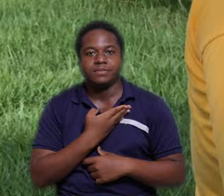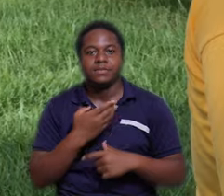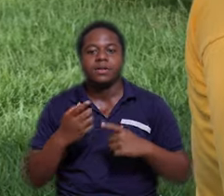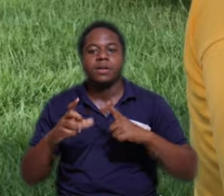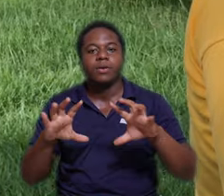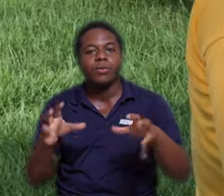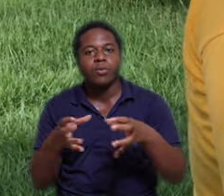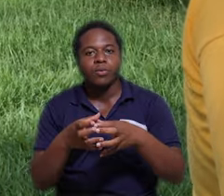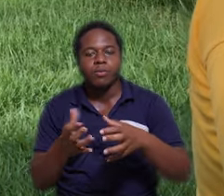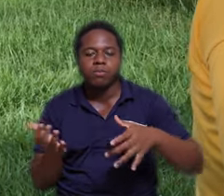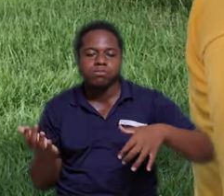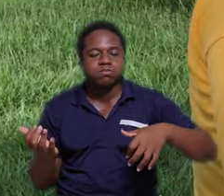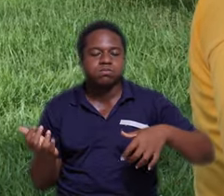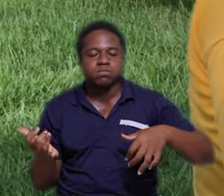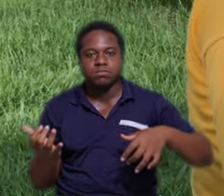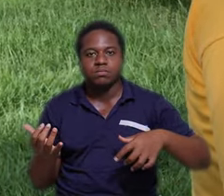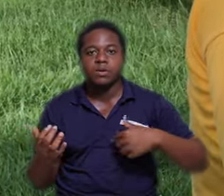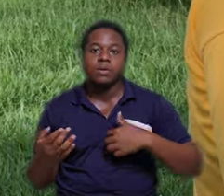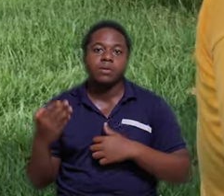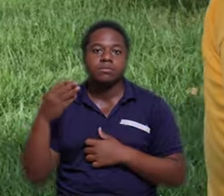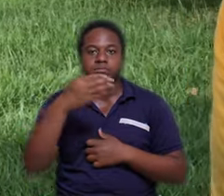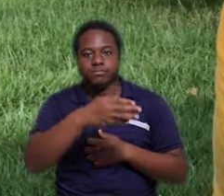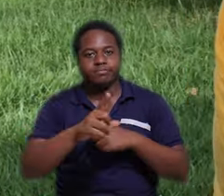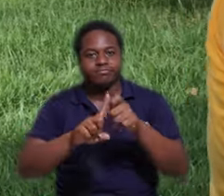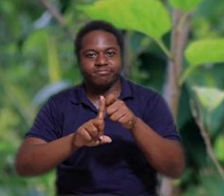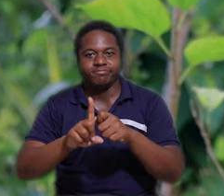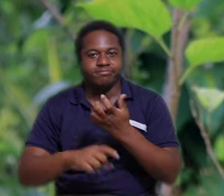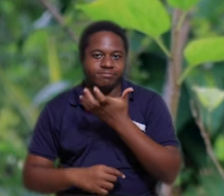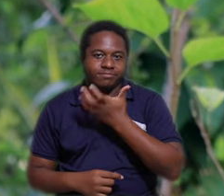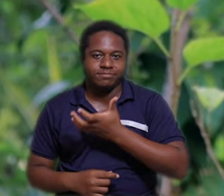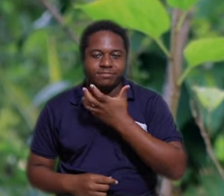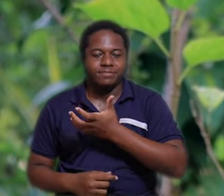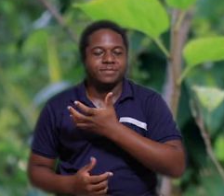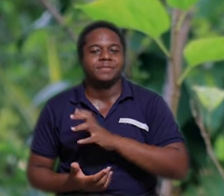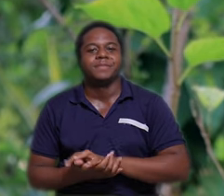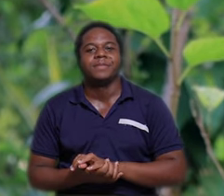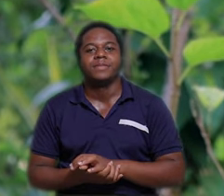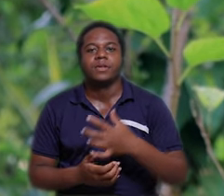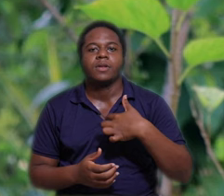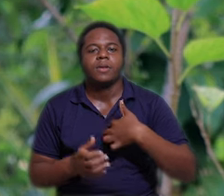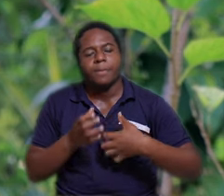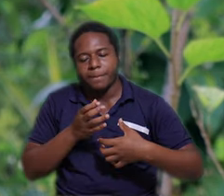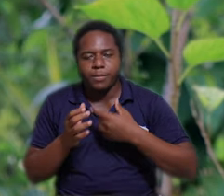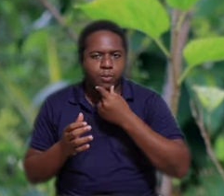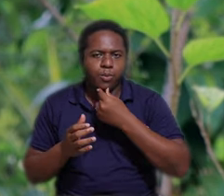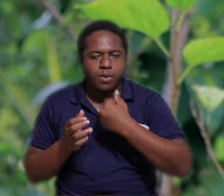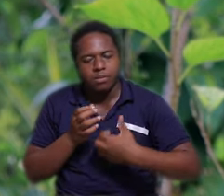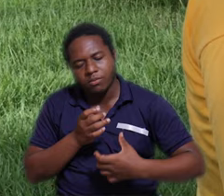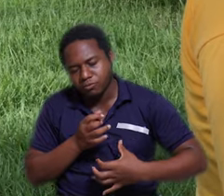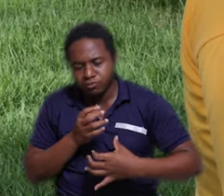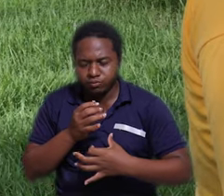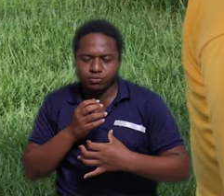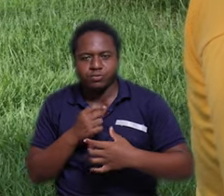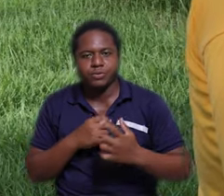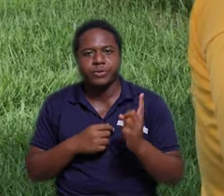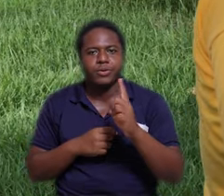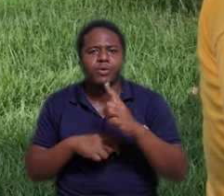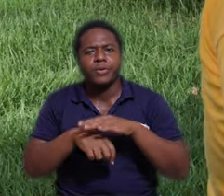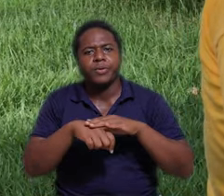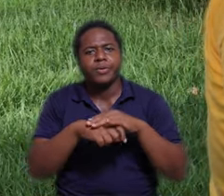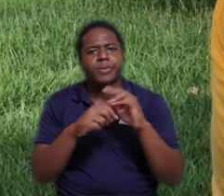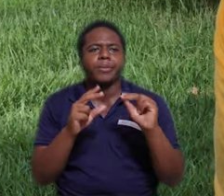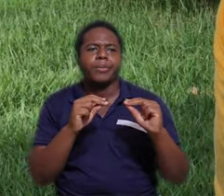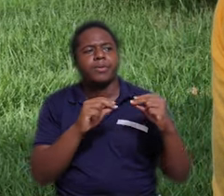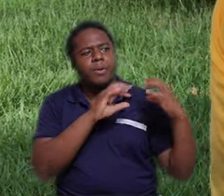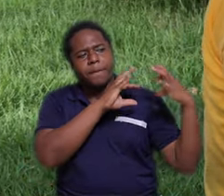Numa dessas idas até lá, era Natal, e o saxofonista veio com a conversa de que um